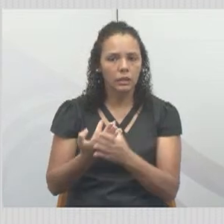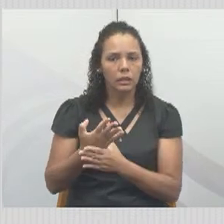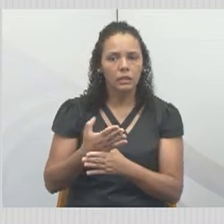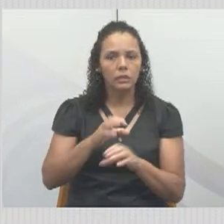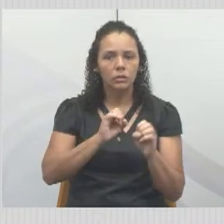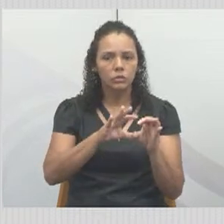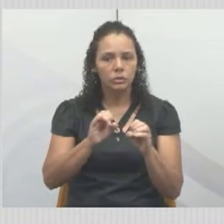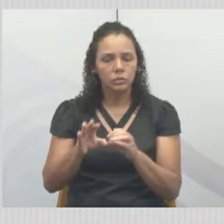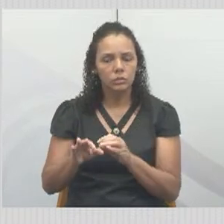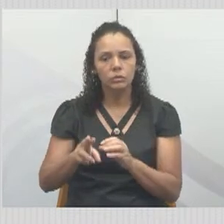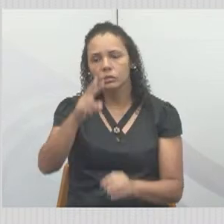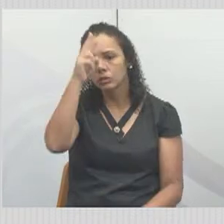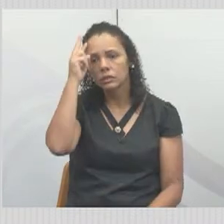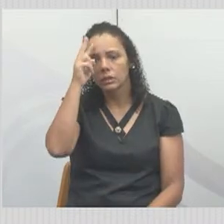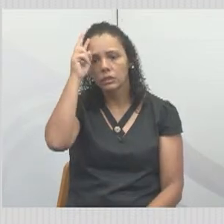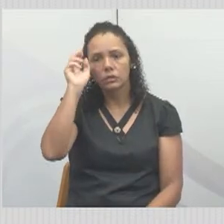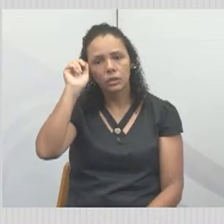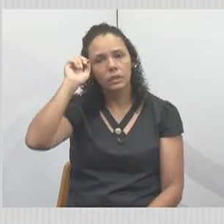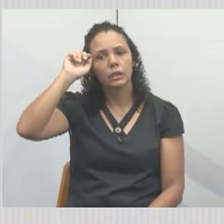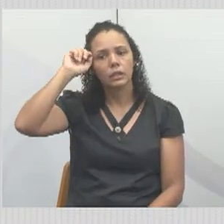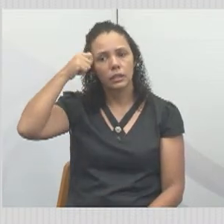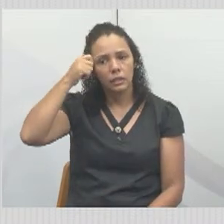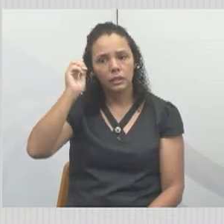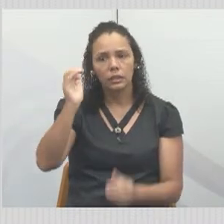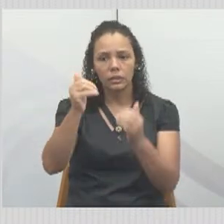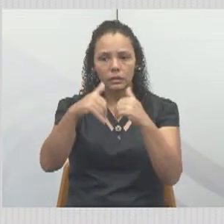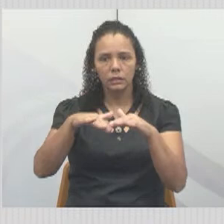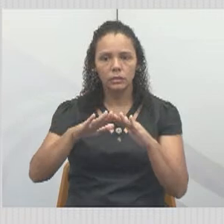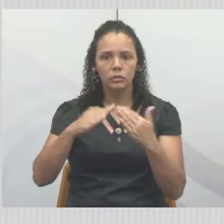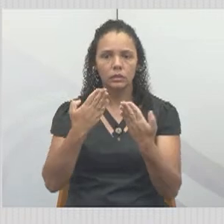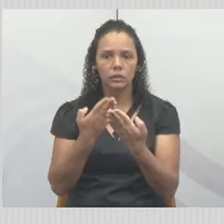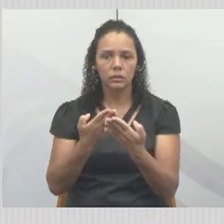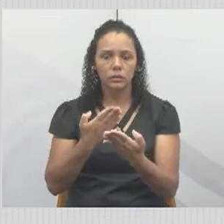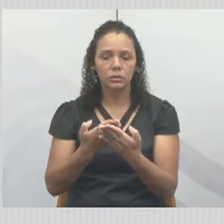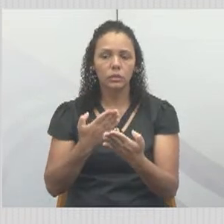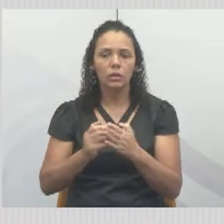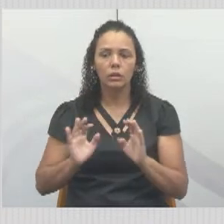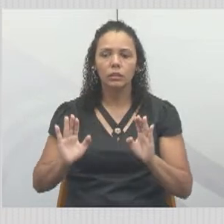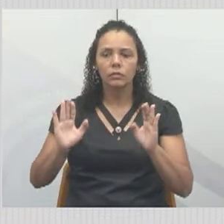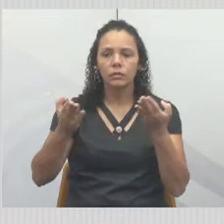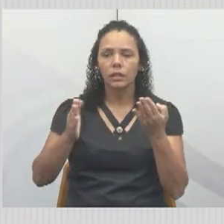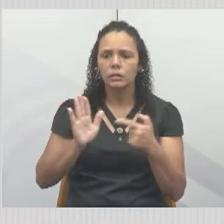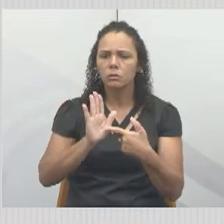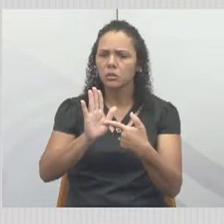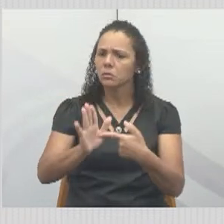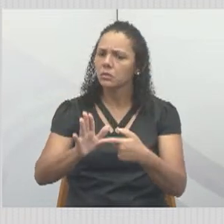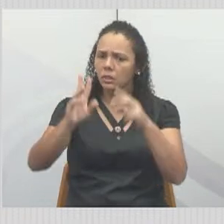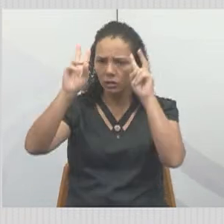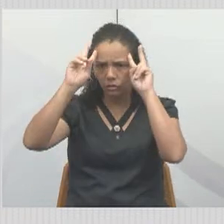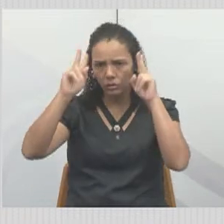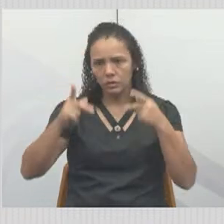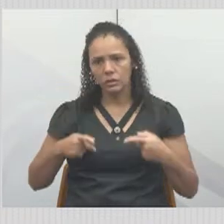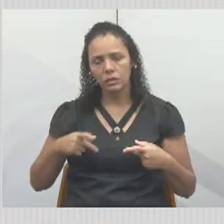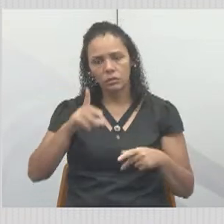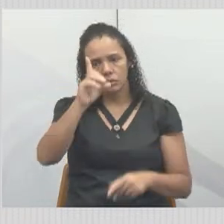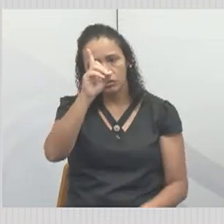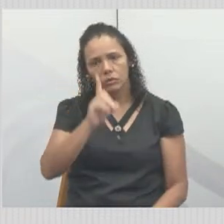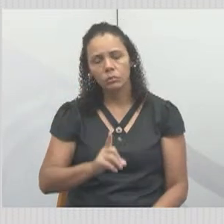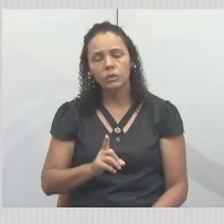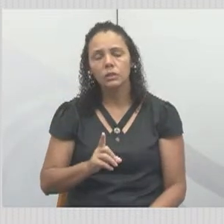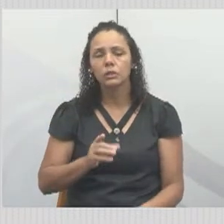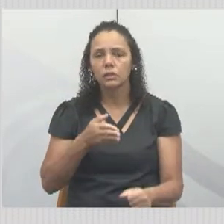da história negra, afro-brasileira e indígena nas escolas, eventos sobre direitos humanos e a participação social do município.